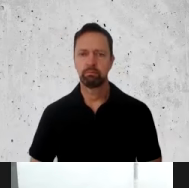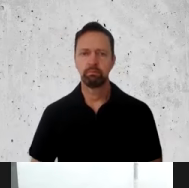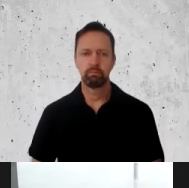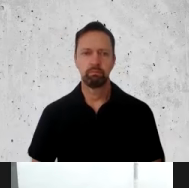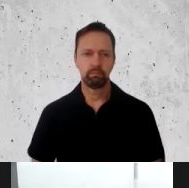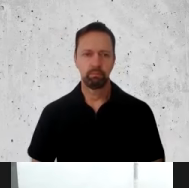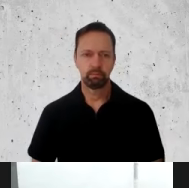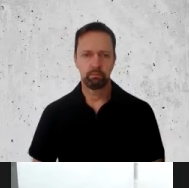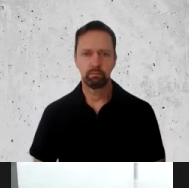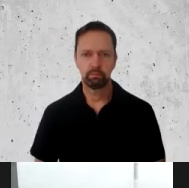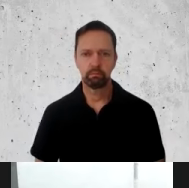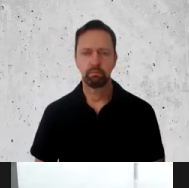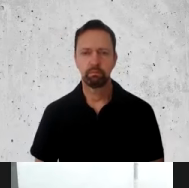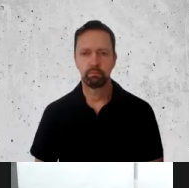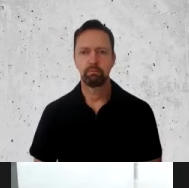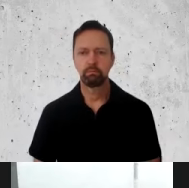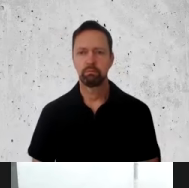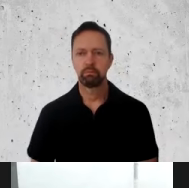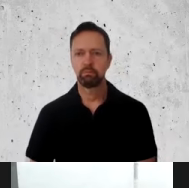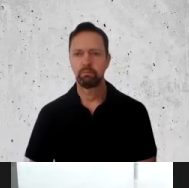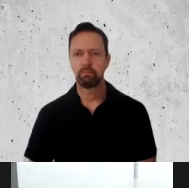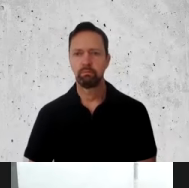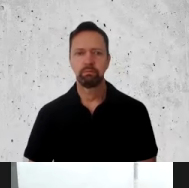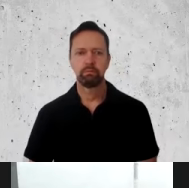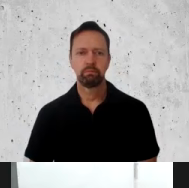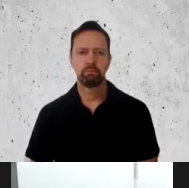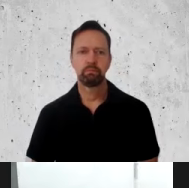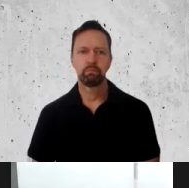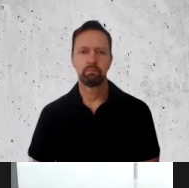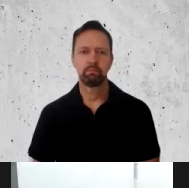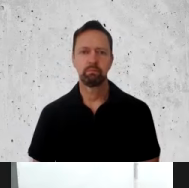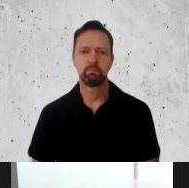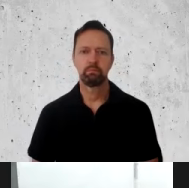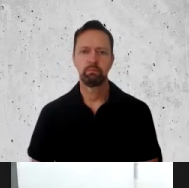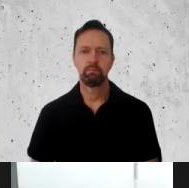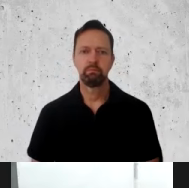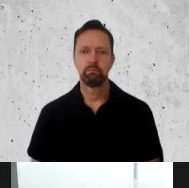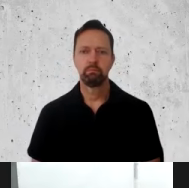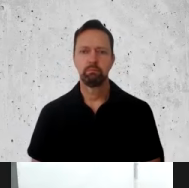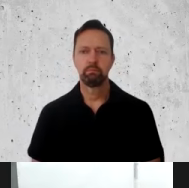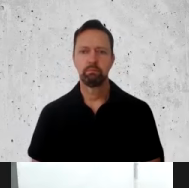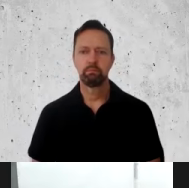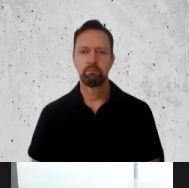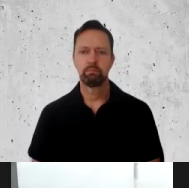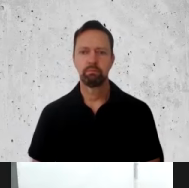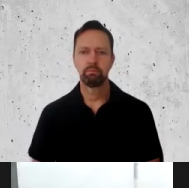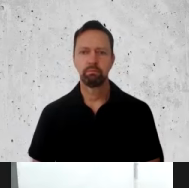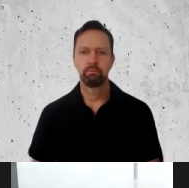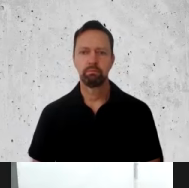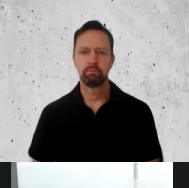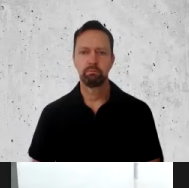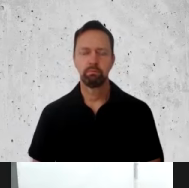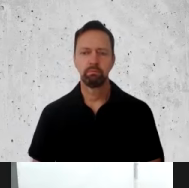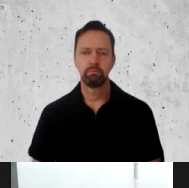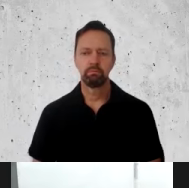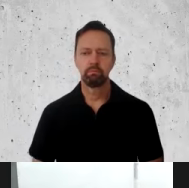baixos mesmo. Acho que era mais esses comentários que eu queria fazer. Se o Alan quiser fazer mais algum comentário. Então, para ser conciso, só um